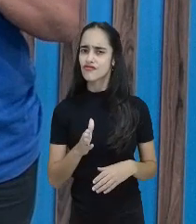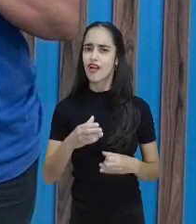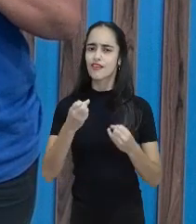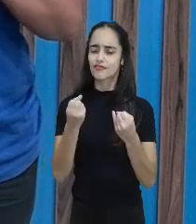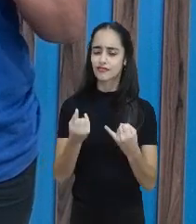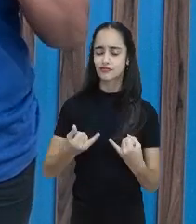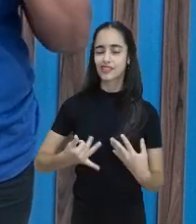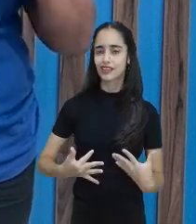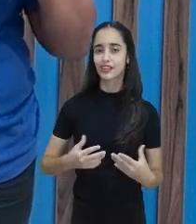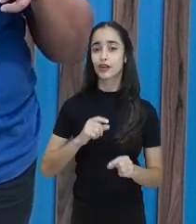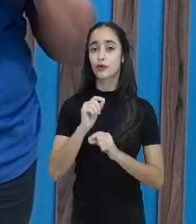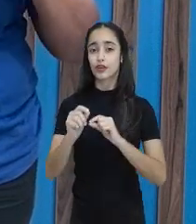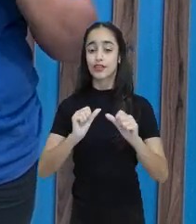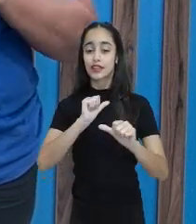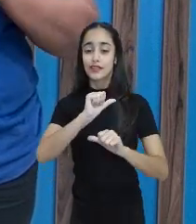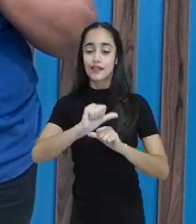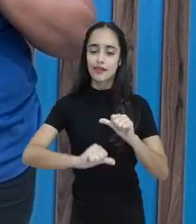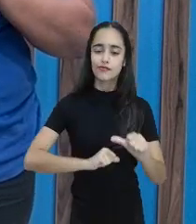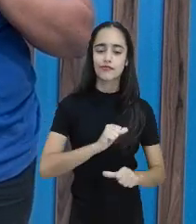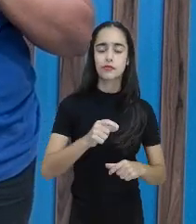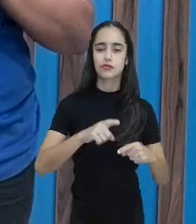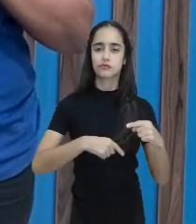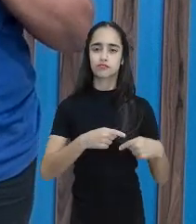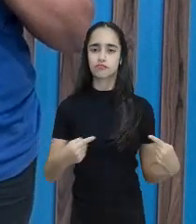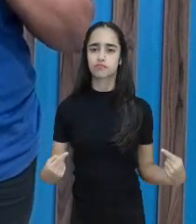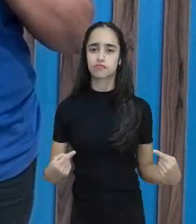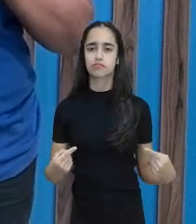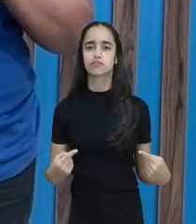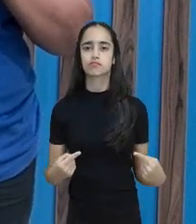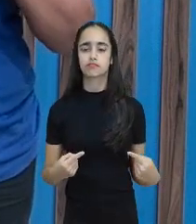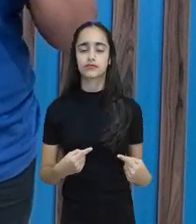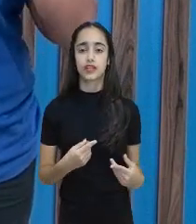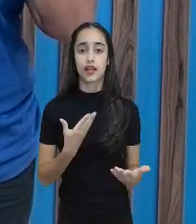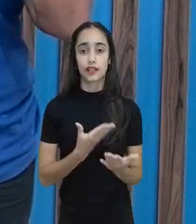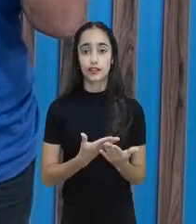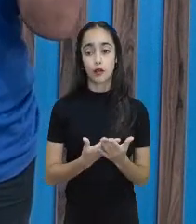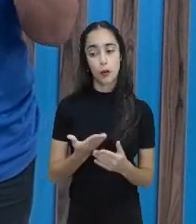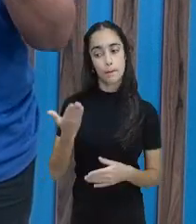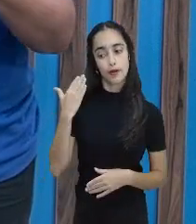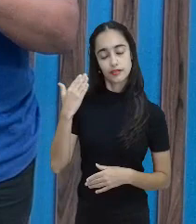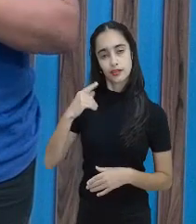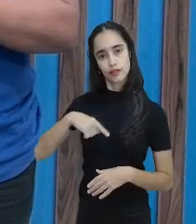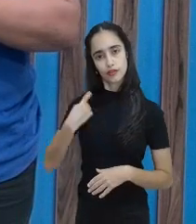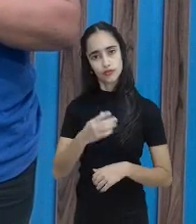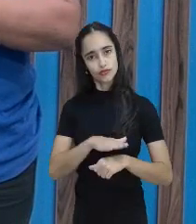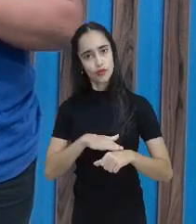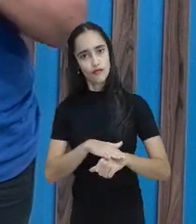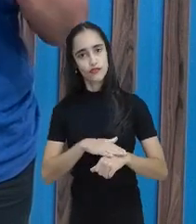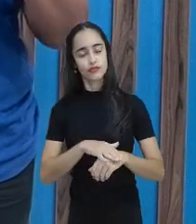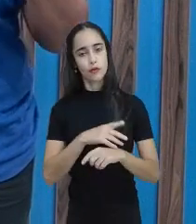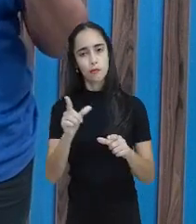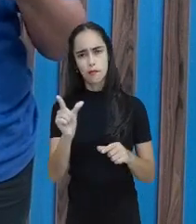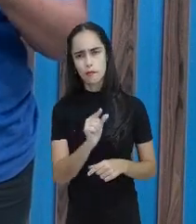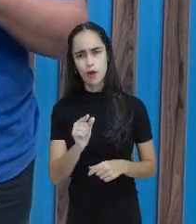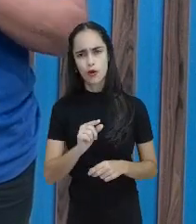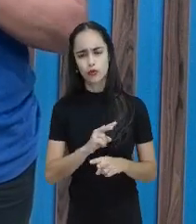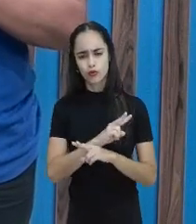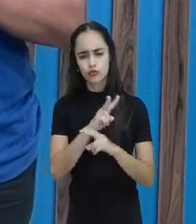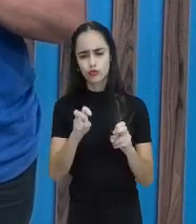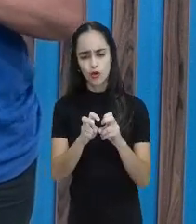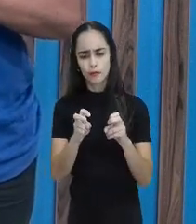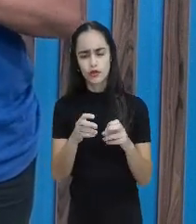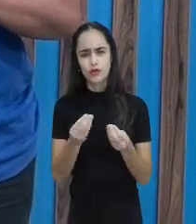as transformações das matérias. Na aula passada, a gente falou um pouquinho no estado em que essas matérias